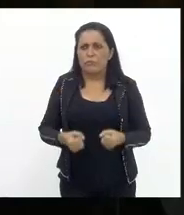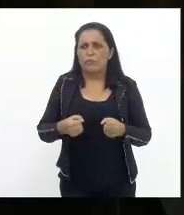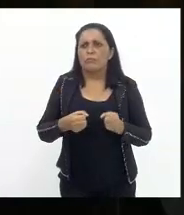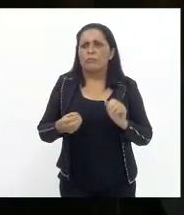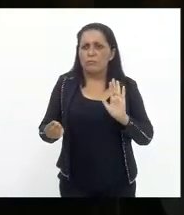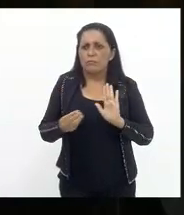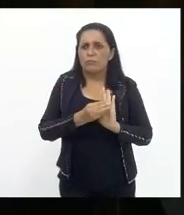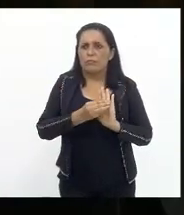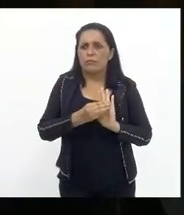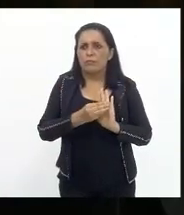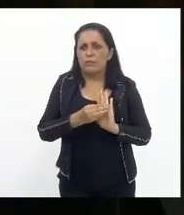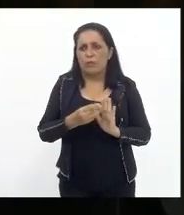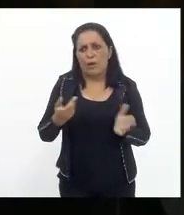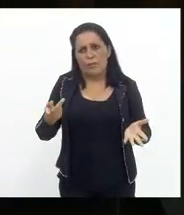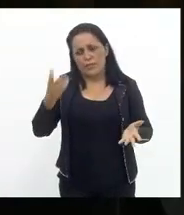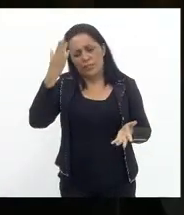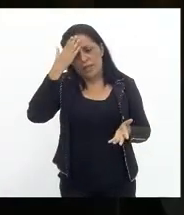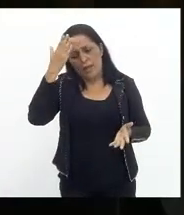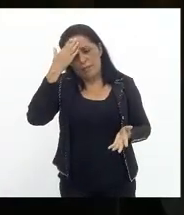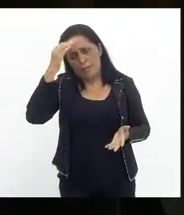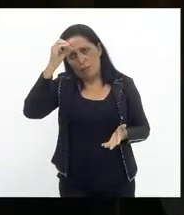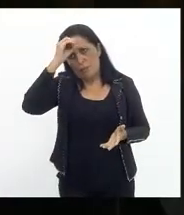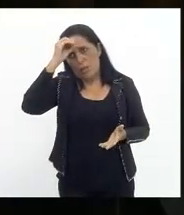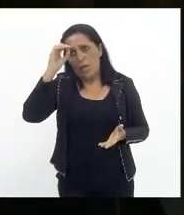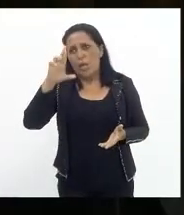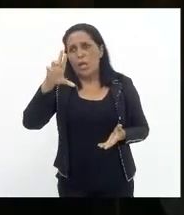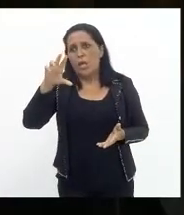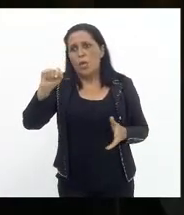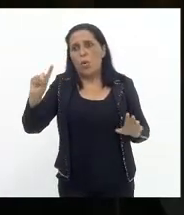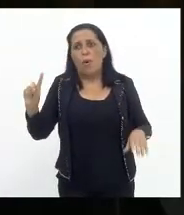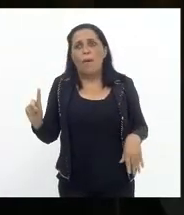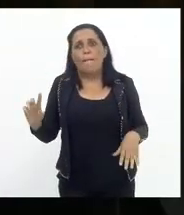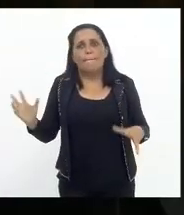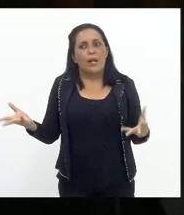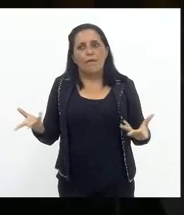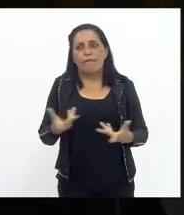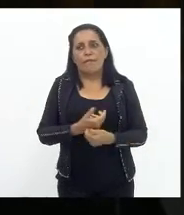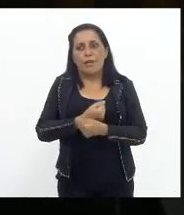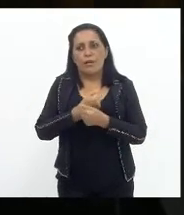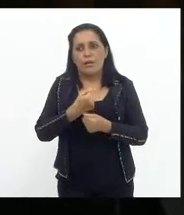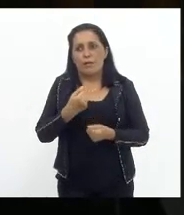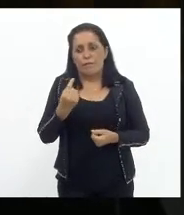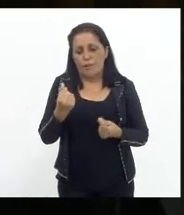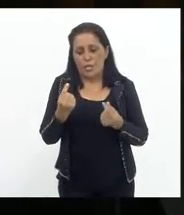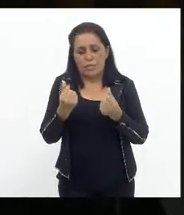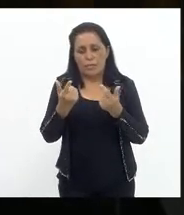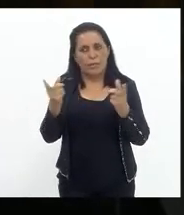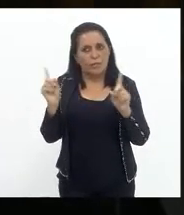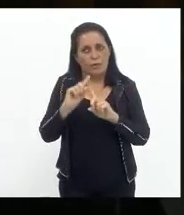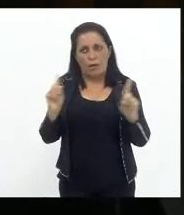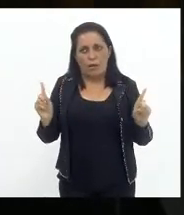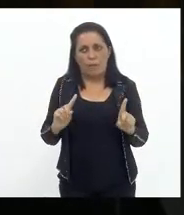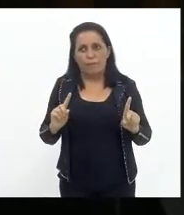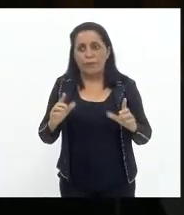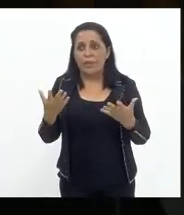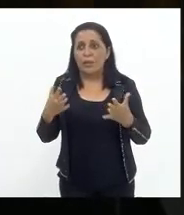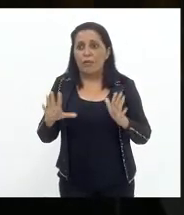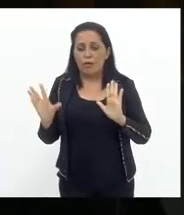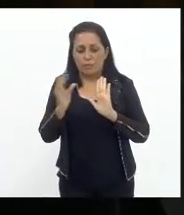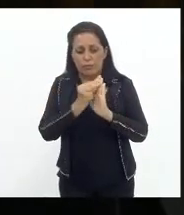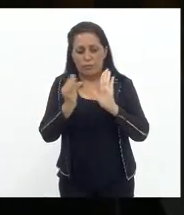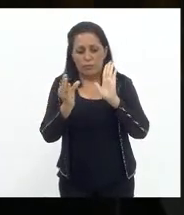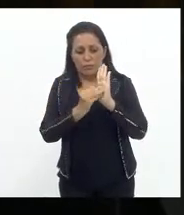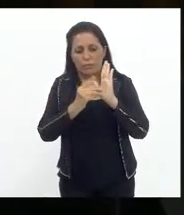é inocente de achar que o Rio de Janeiro vive as mil maravilhas financeiramente. Talvez a implementação de